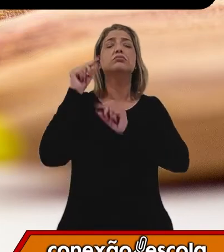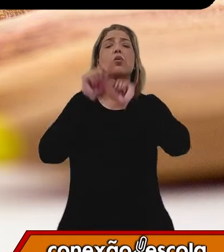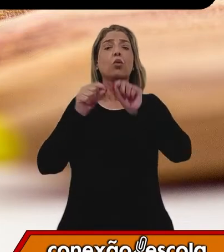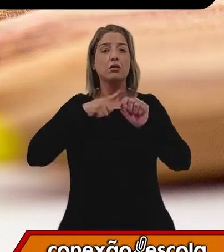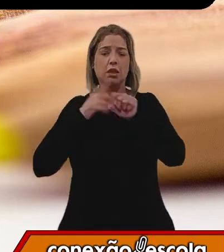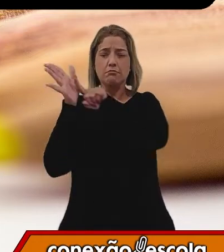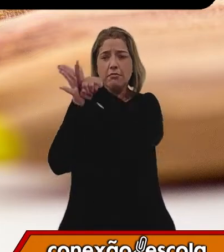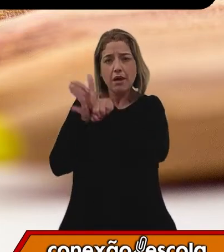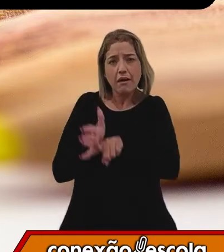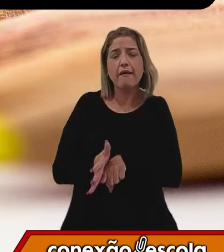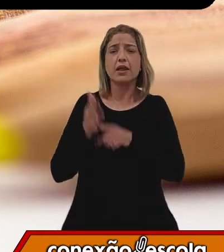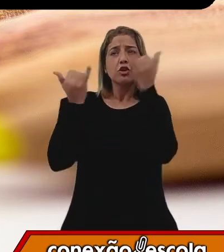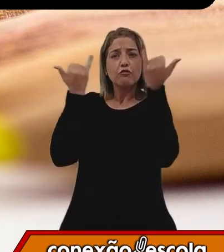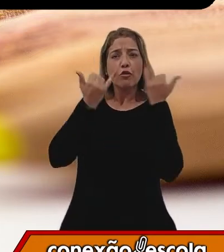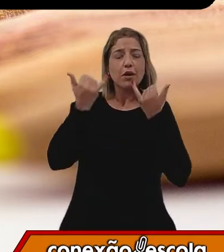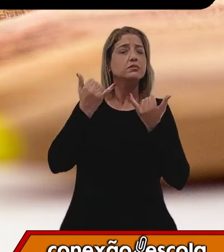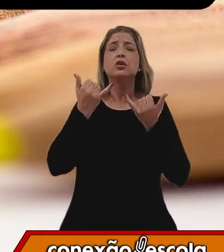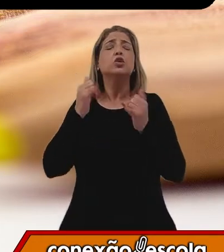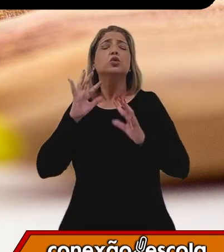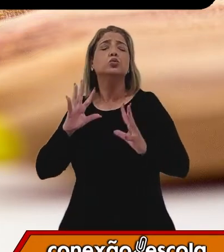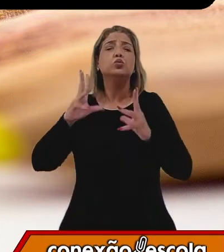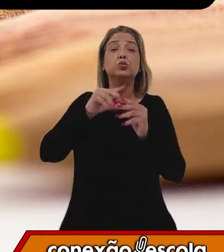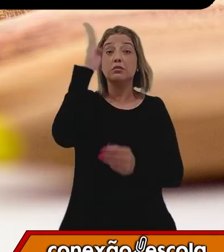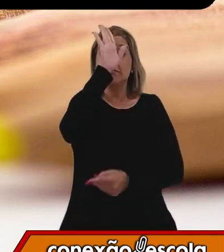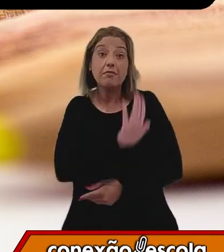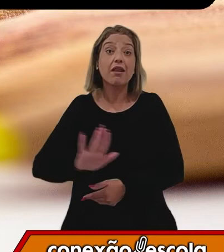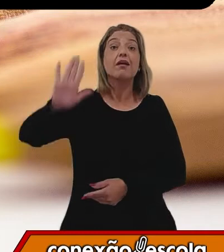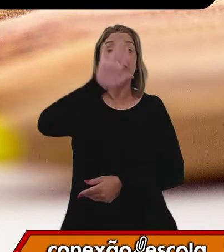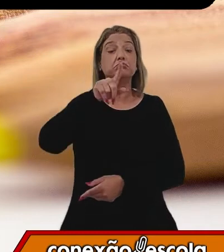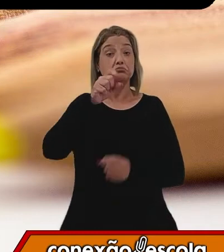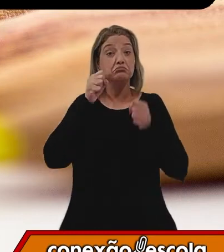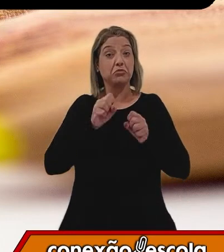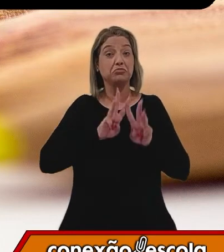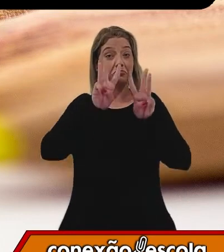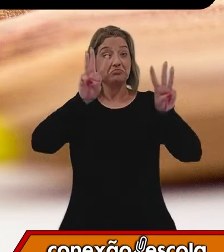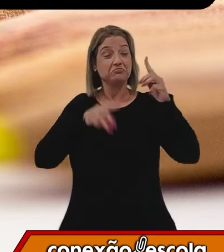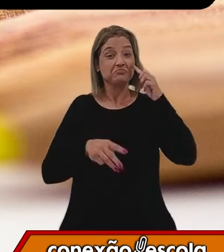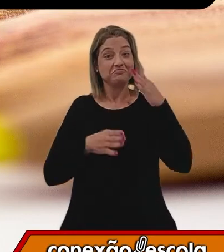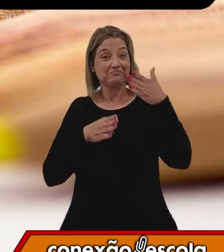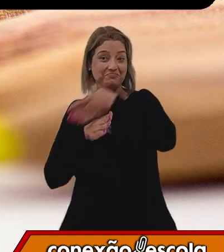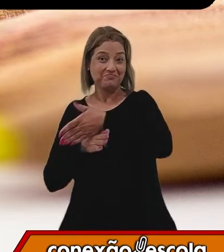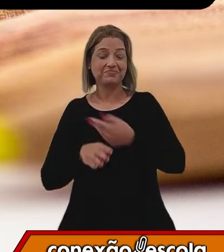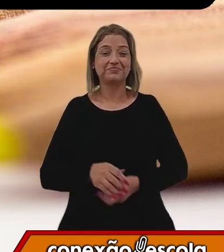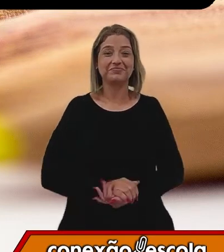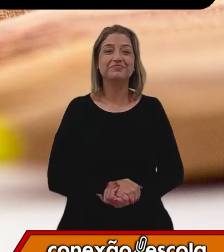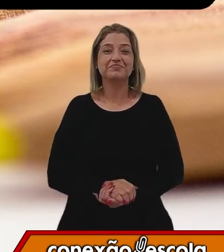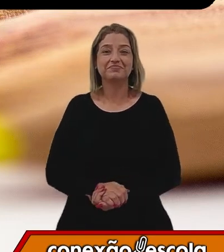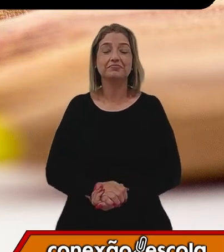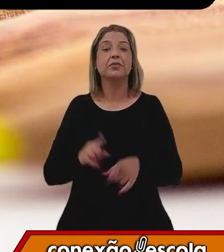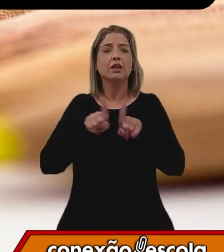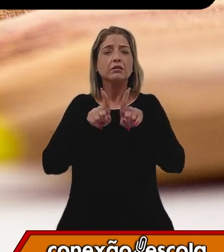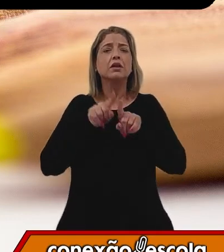organizar informações referentes ao nosso país. Vale conferir o site deles. As fronteiras